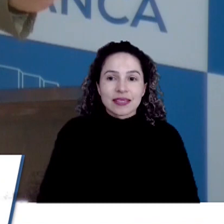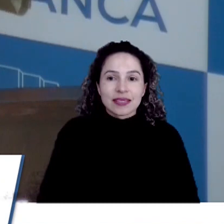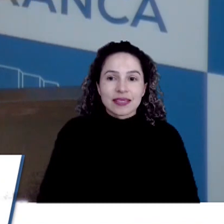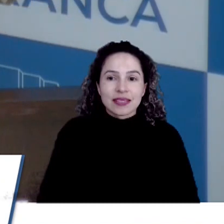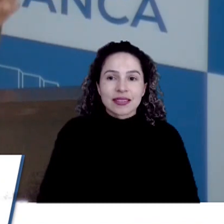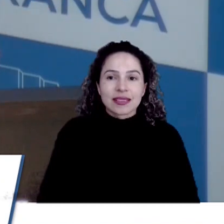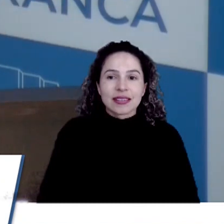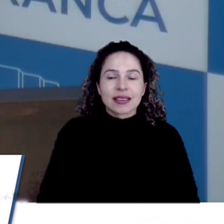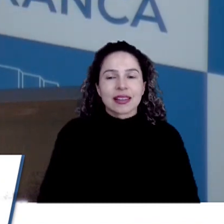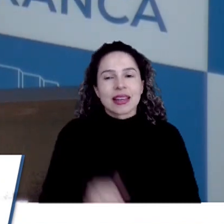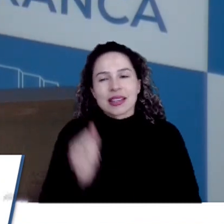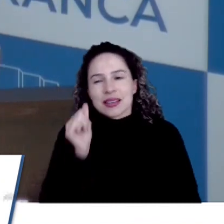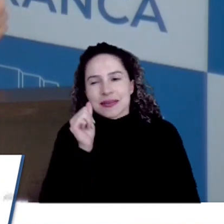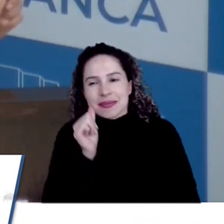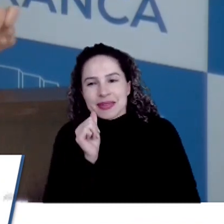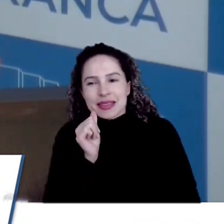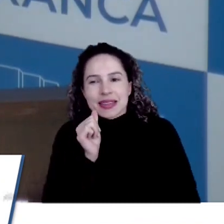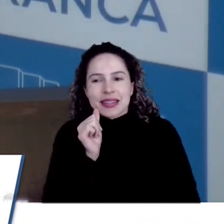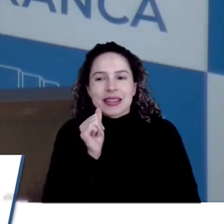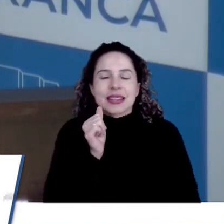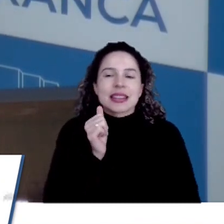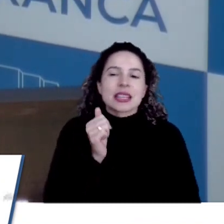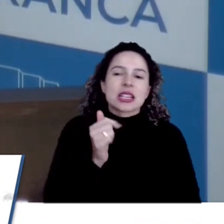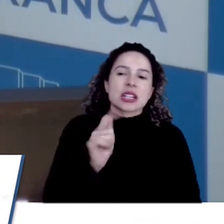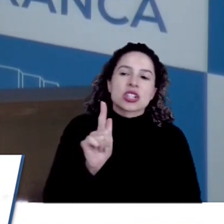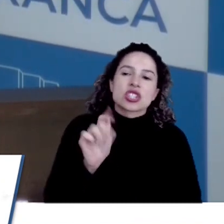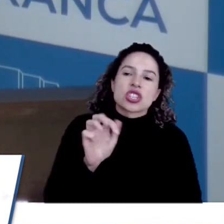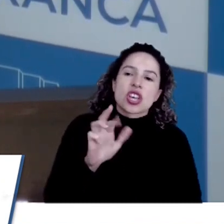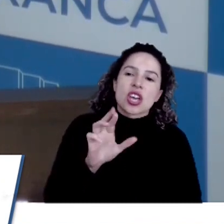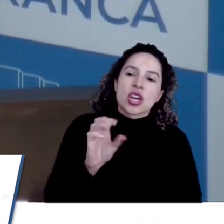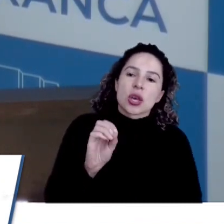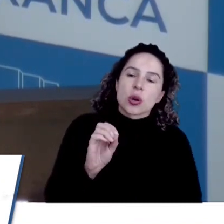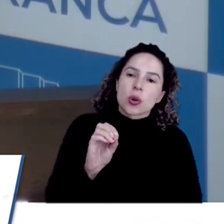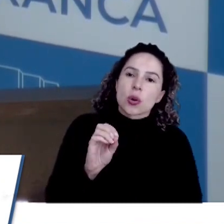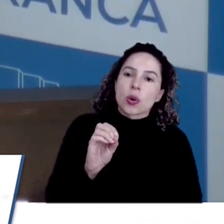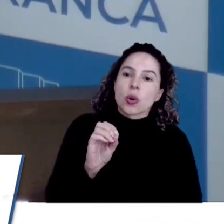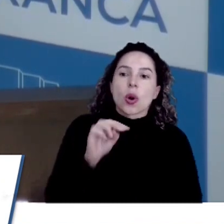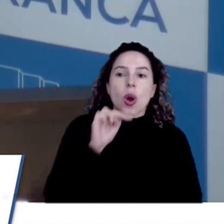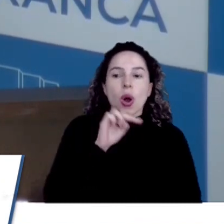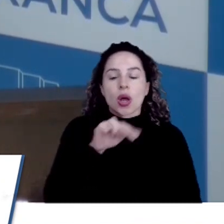suas filhas, os genros, as noras,